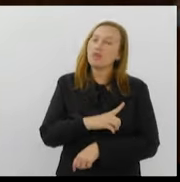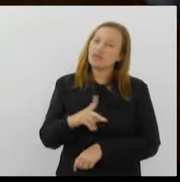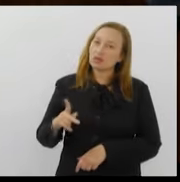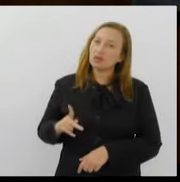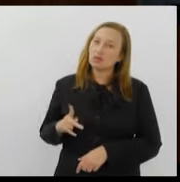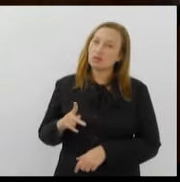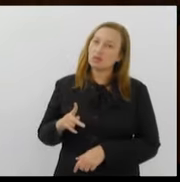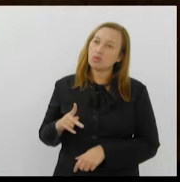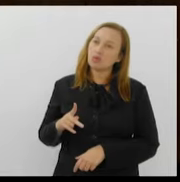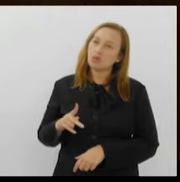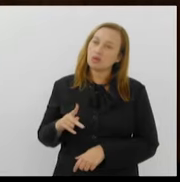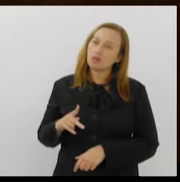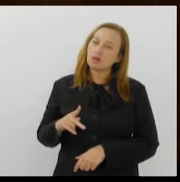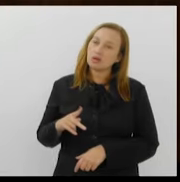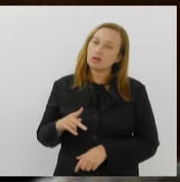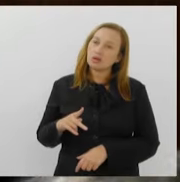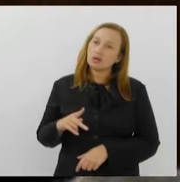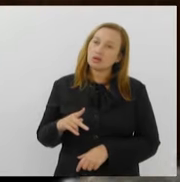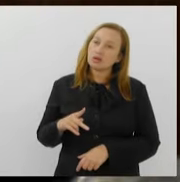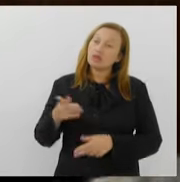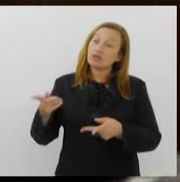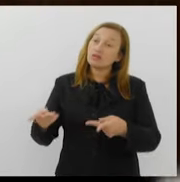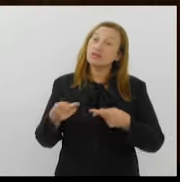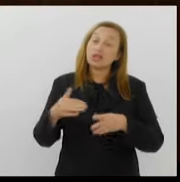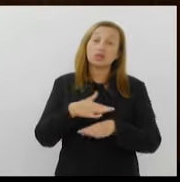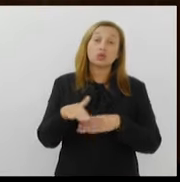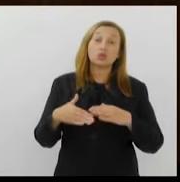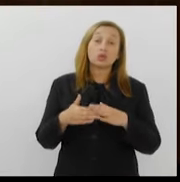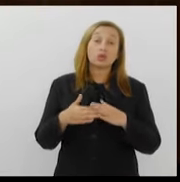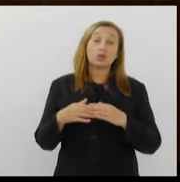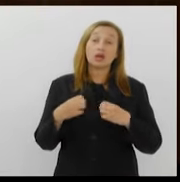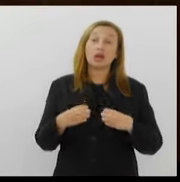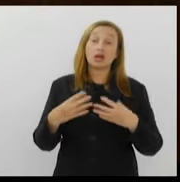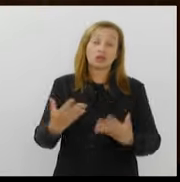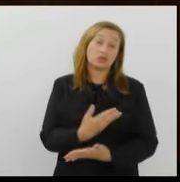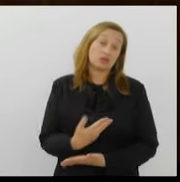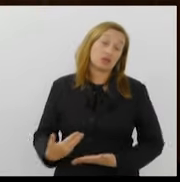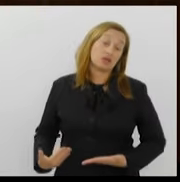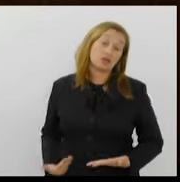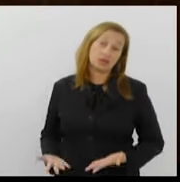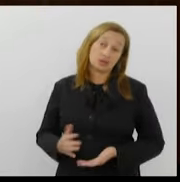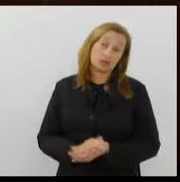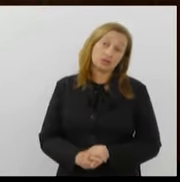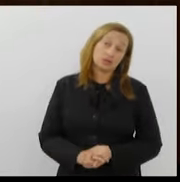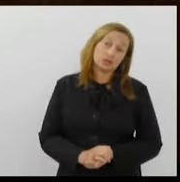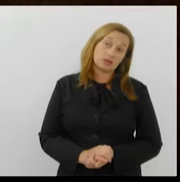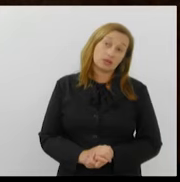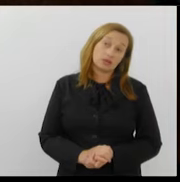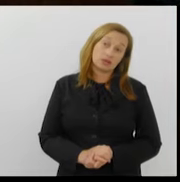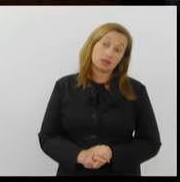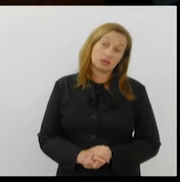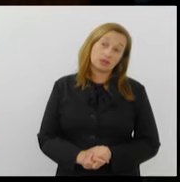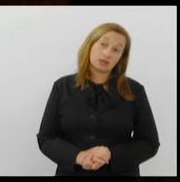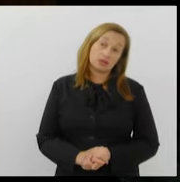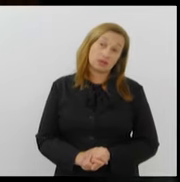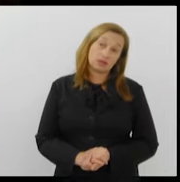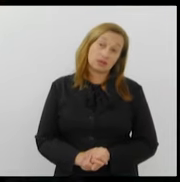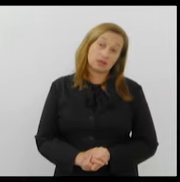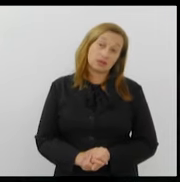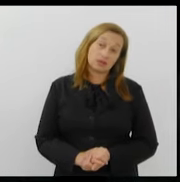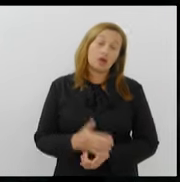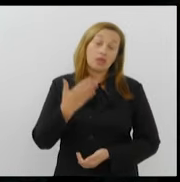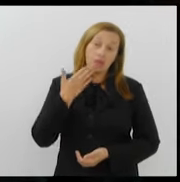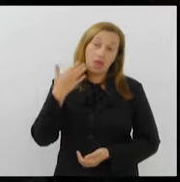pública que vem para todas as audiências. É uma defensoria pública que é considerada uma das